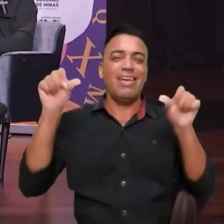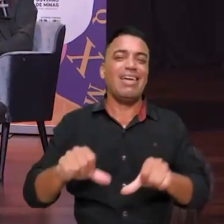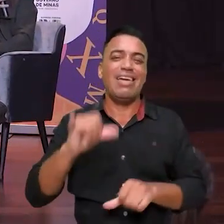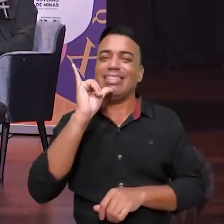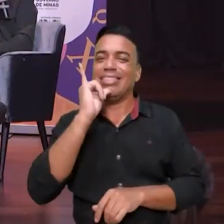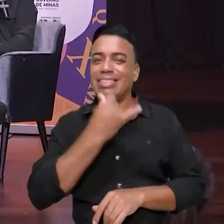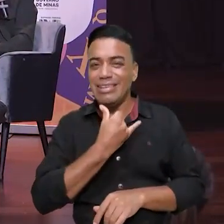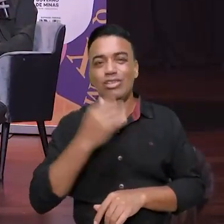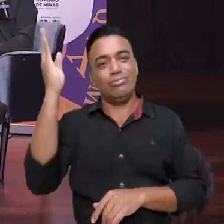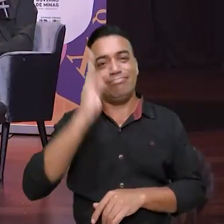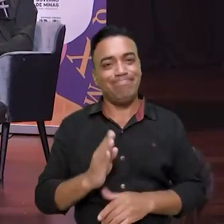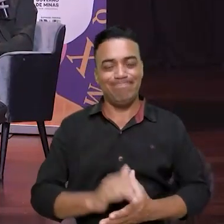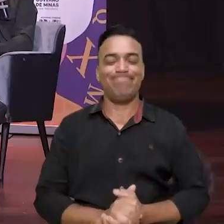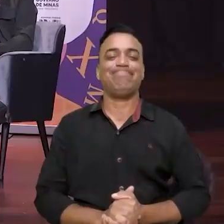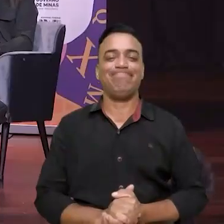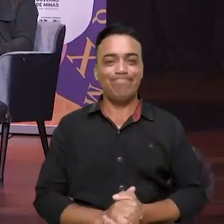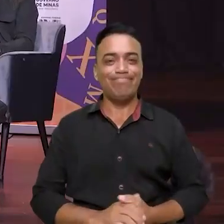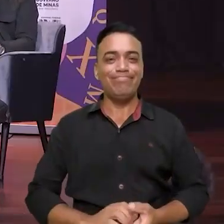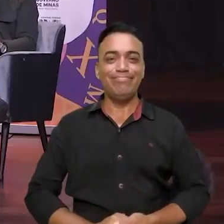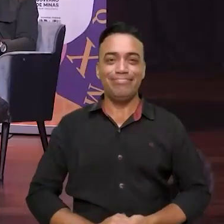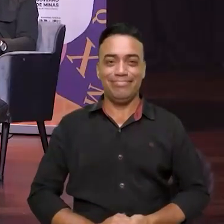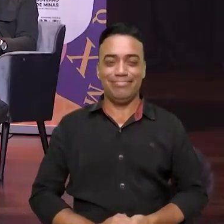triste num país como o nosso, muito triste.